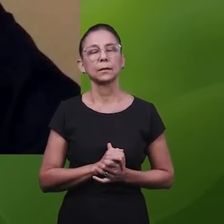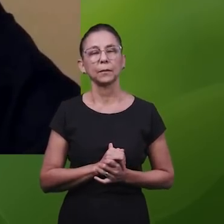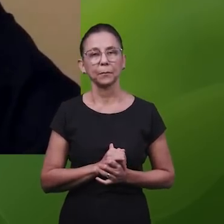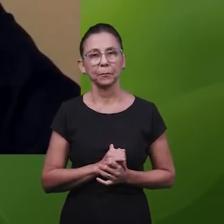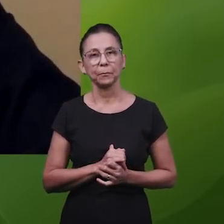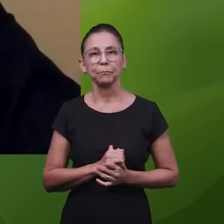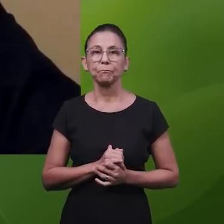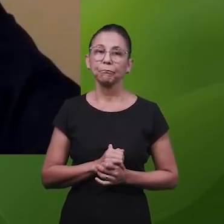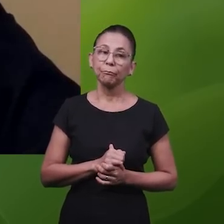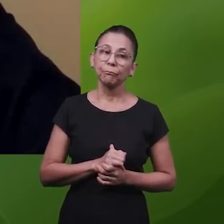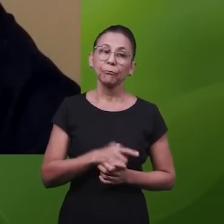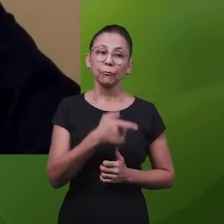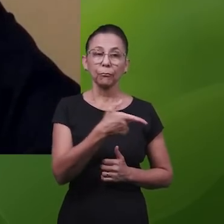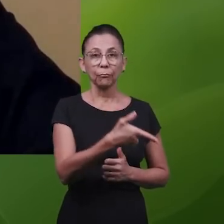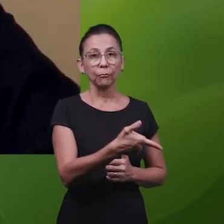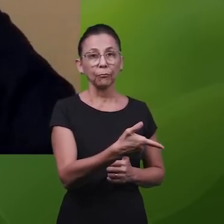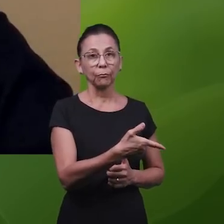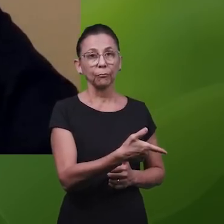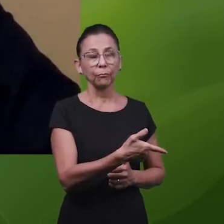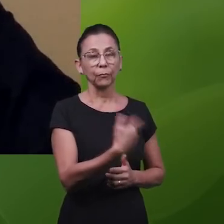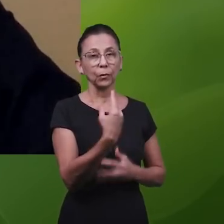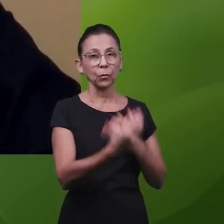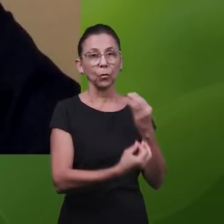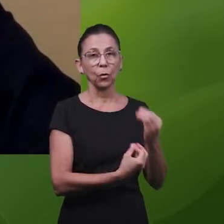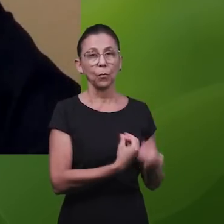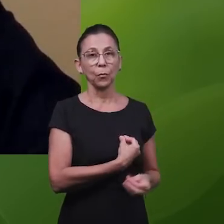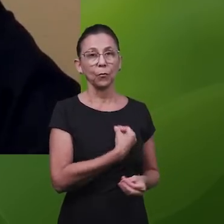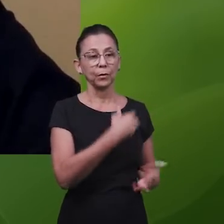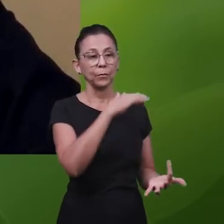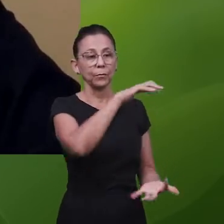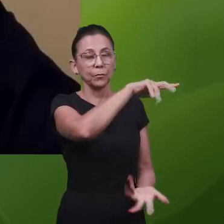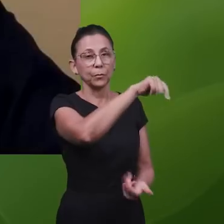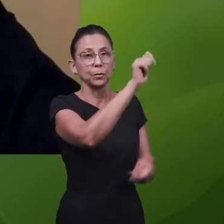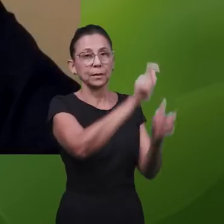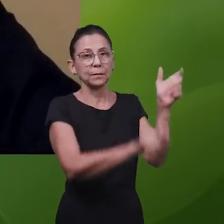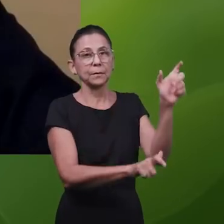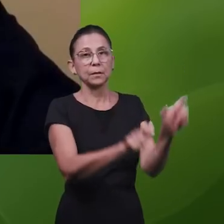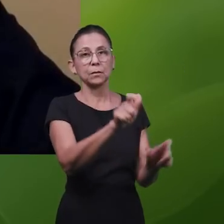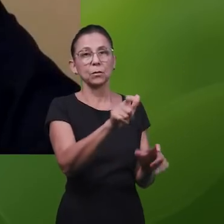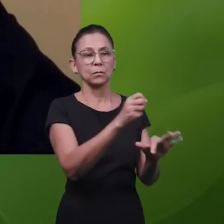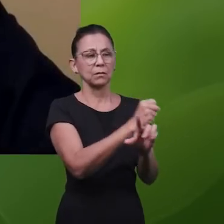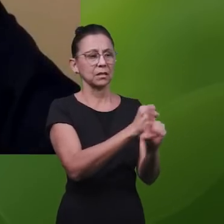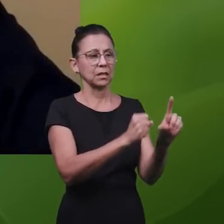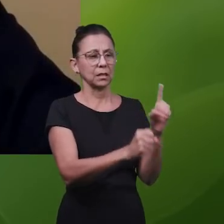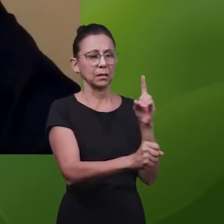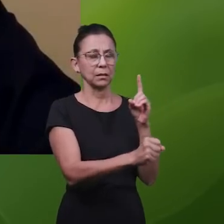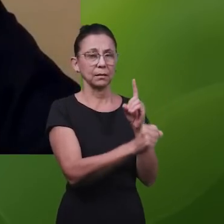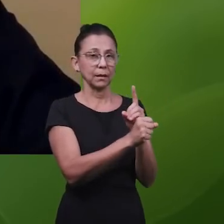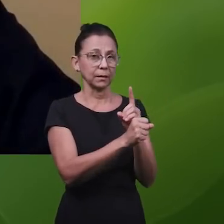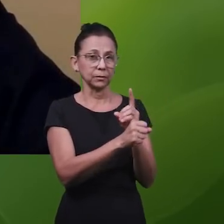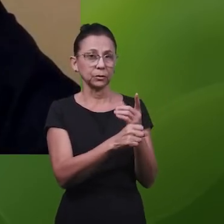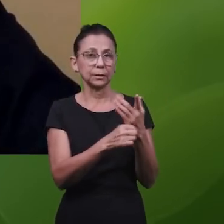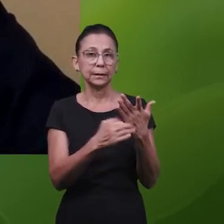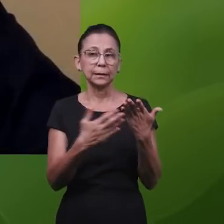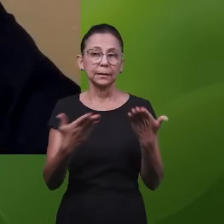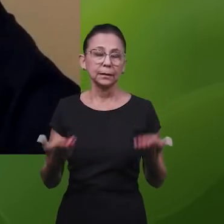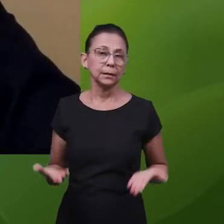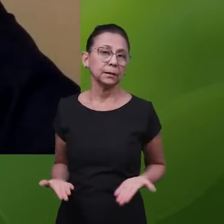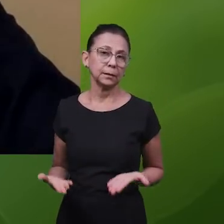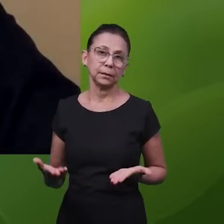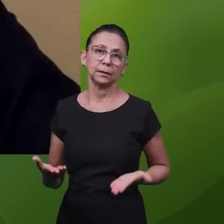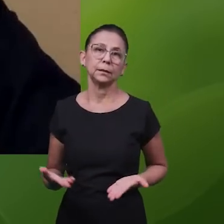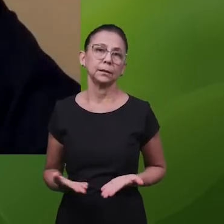a situação que o mundo está e que, na verdade, isso